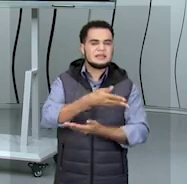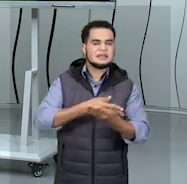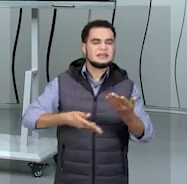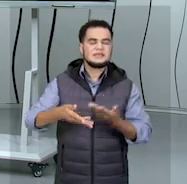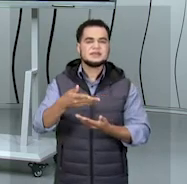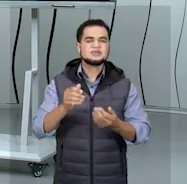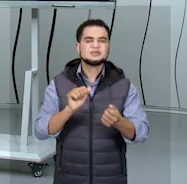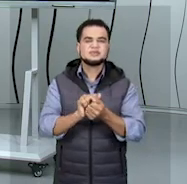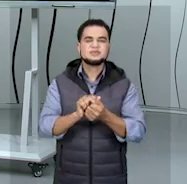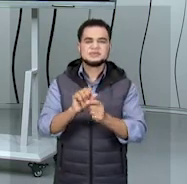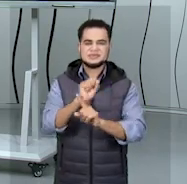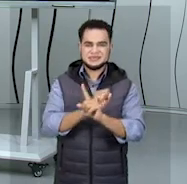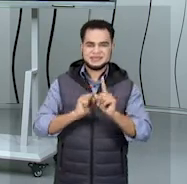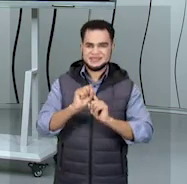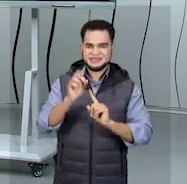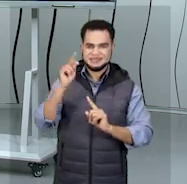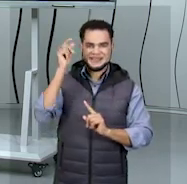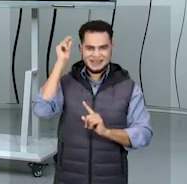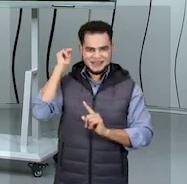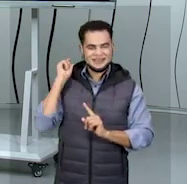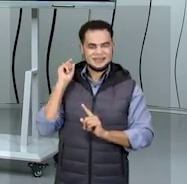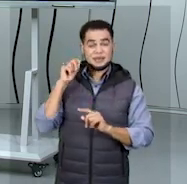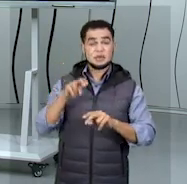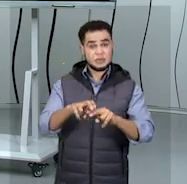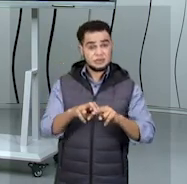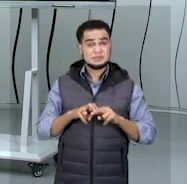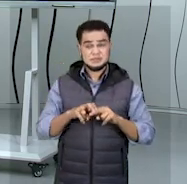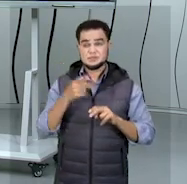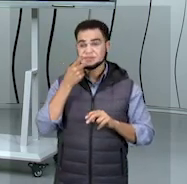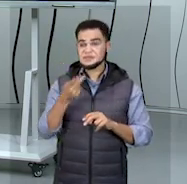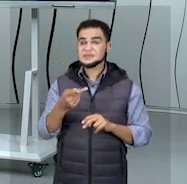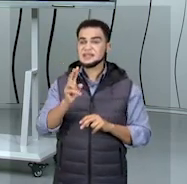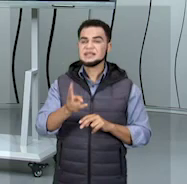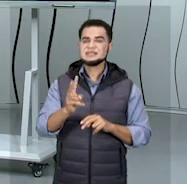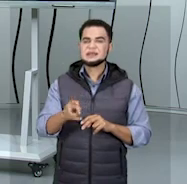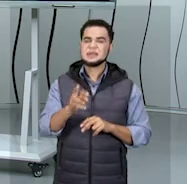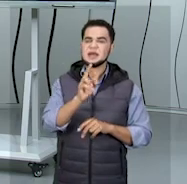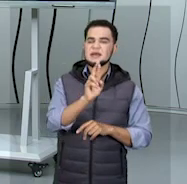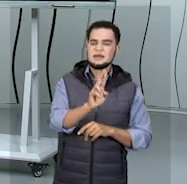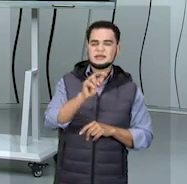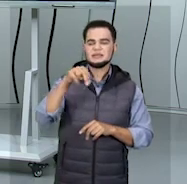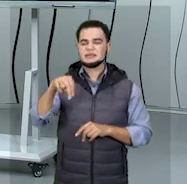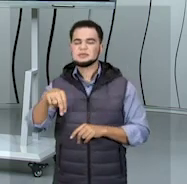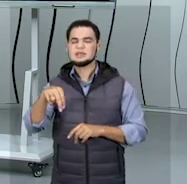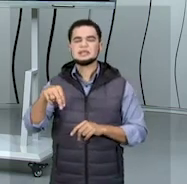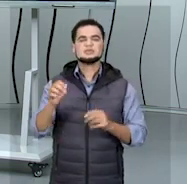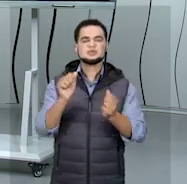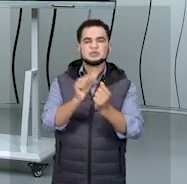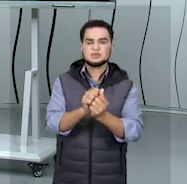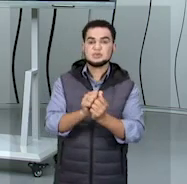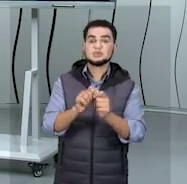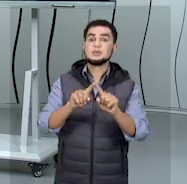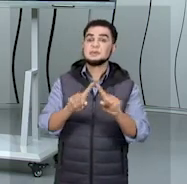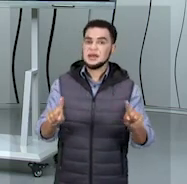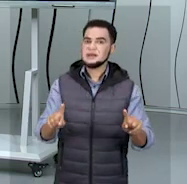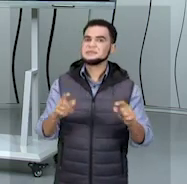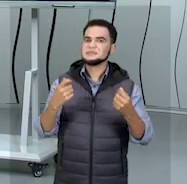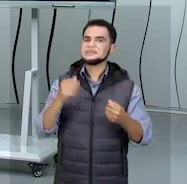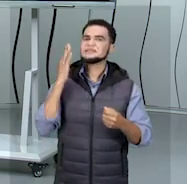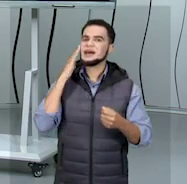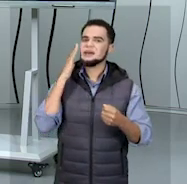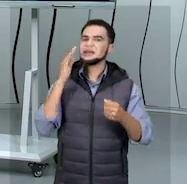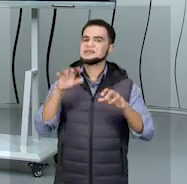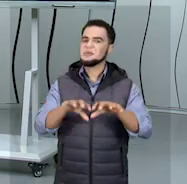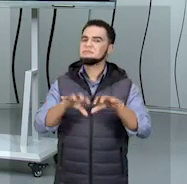daquela época. Por isso que é muito comum falarmos realismo e naturalismo juntos, mas, enfatizando,